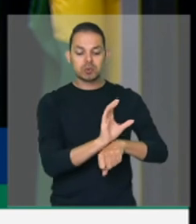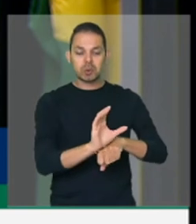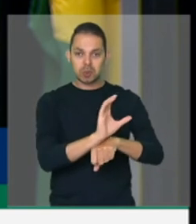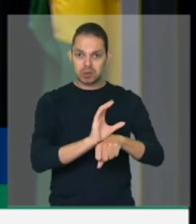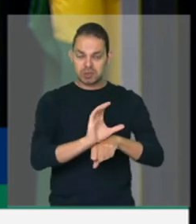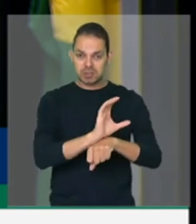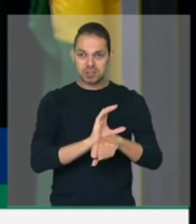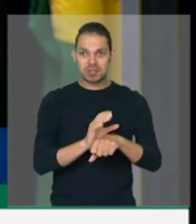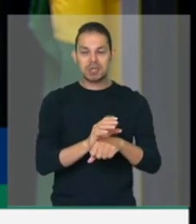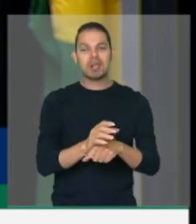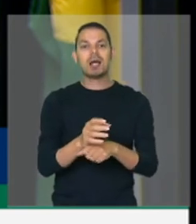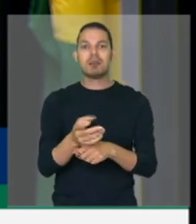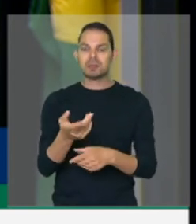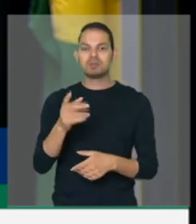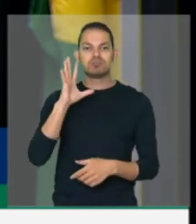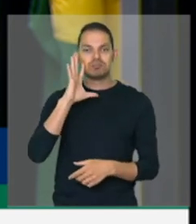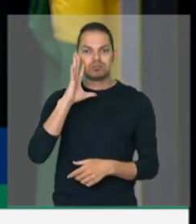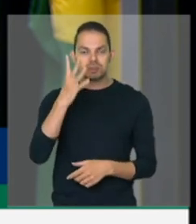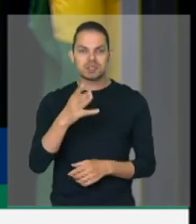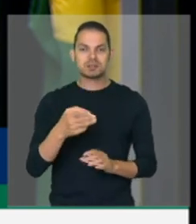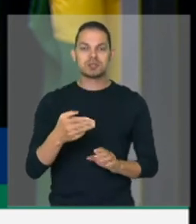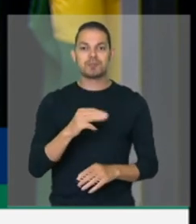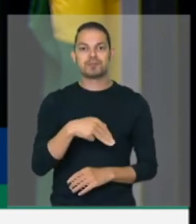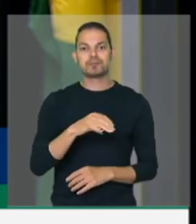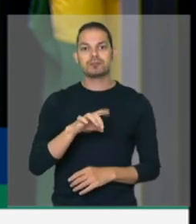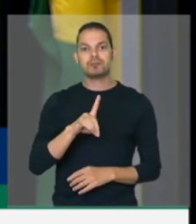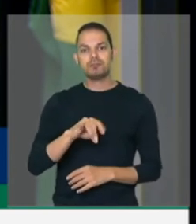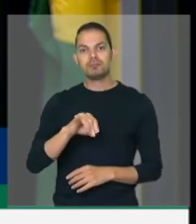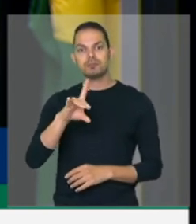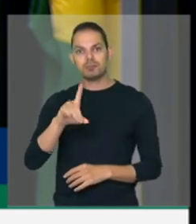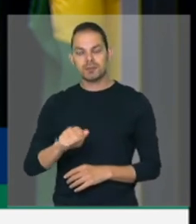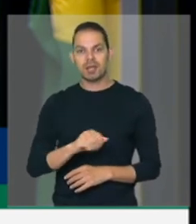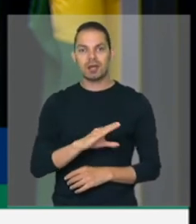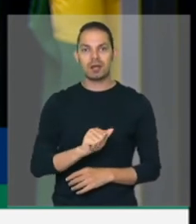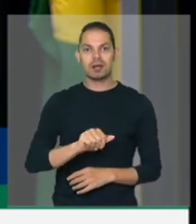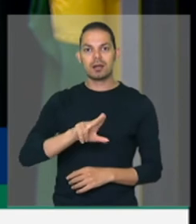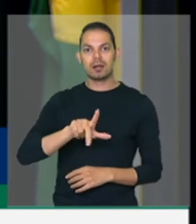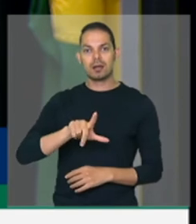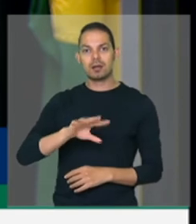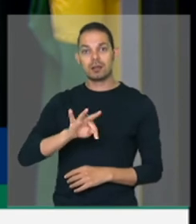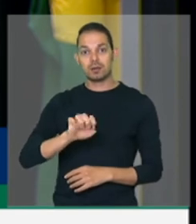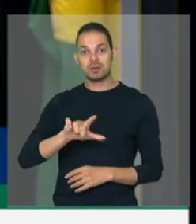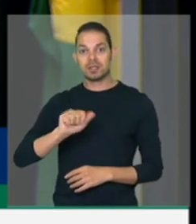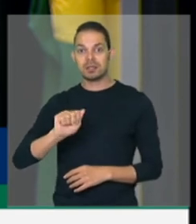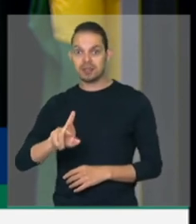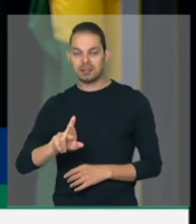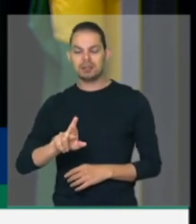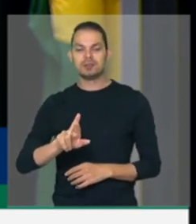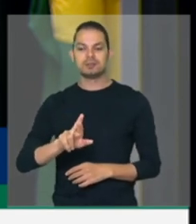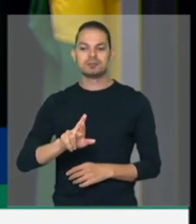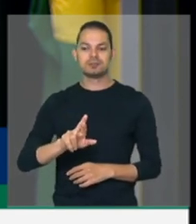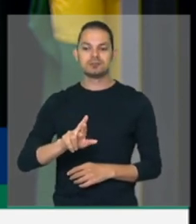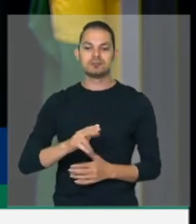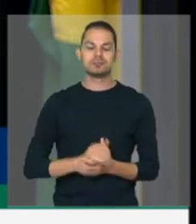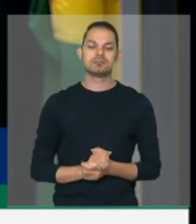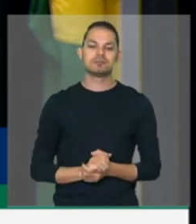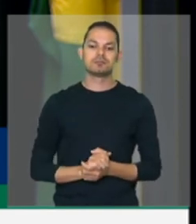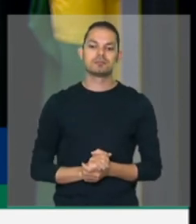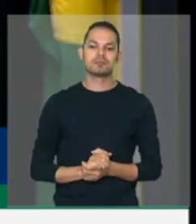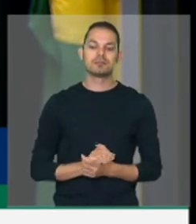para a decretação da medida cautelar. Não obstante, para o fim